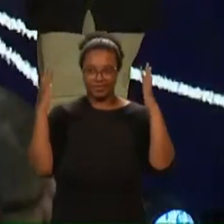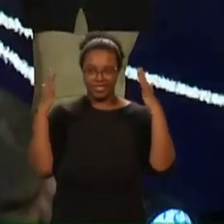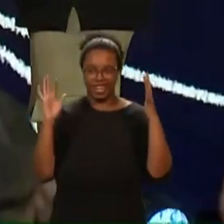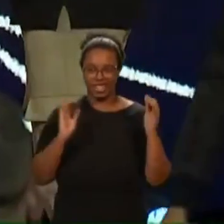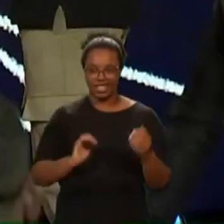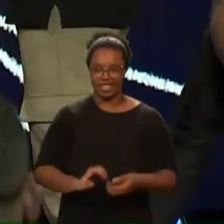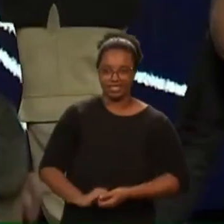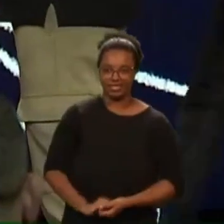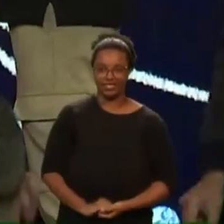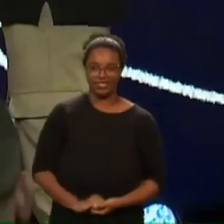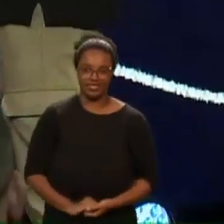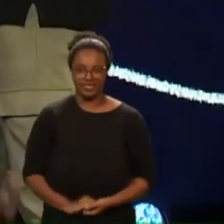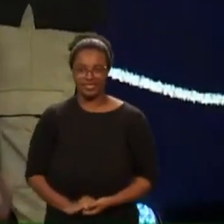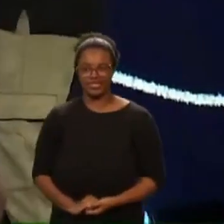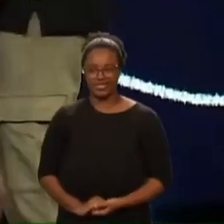dizer